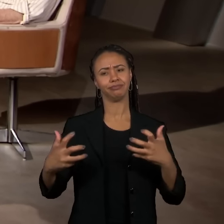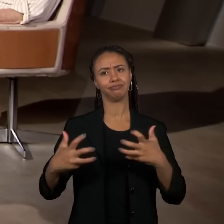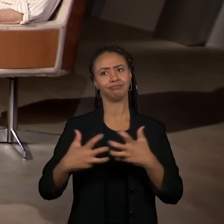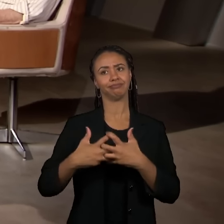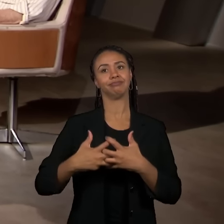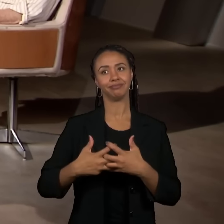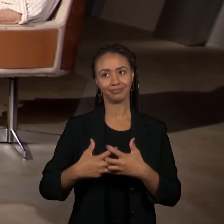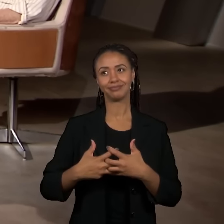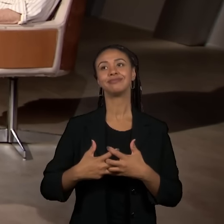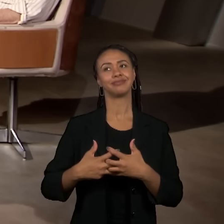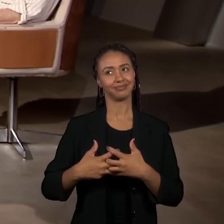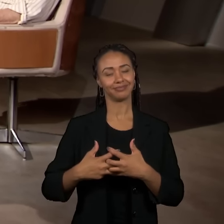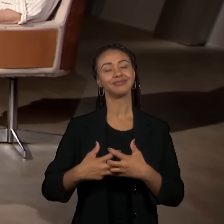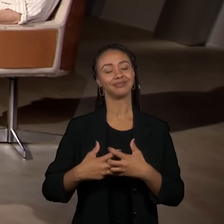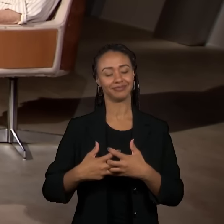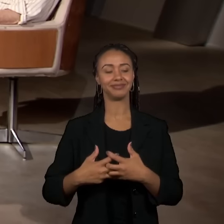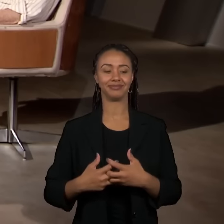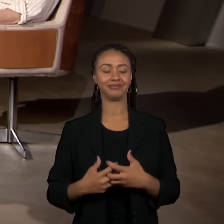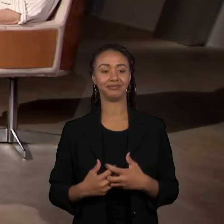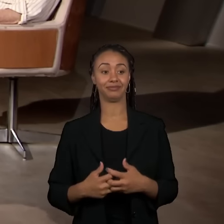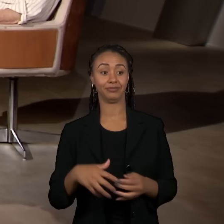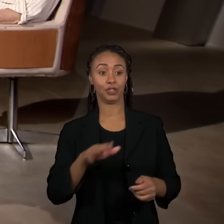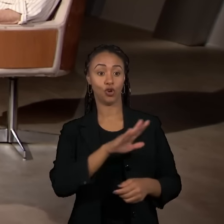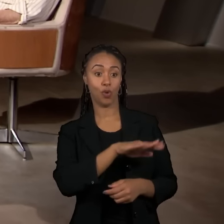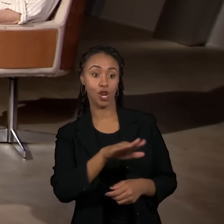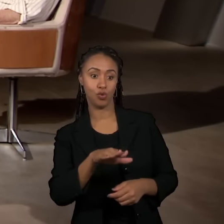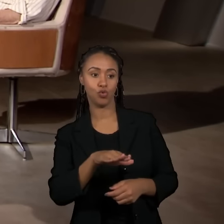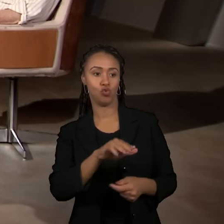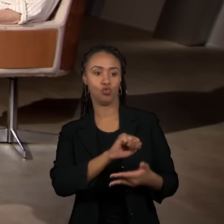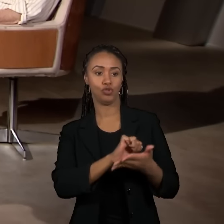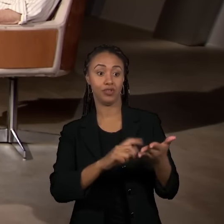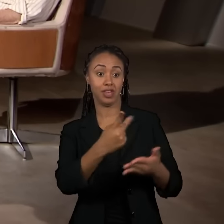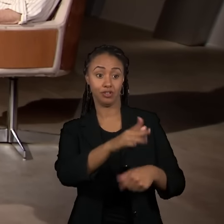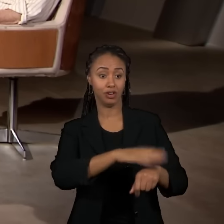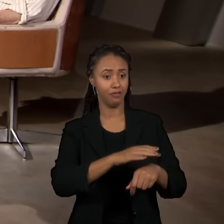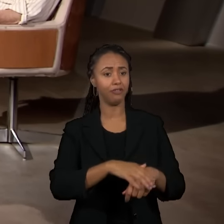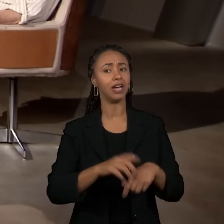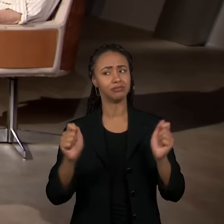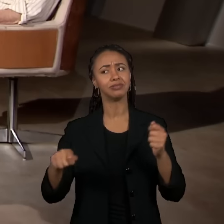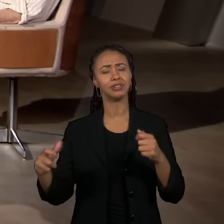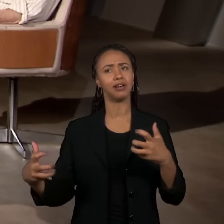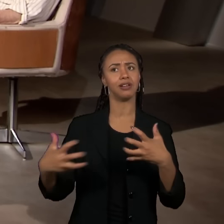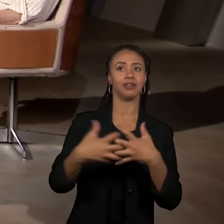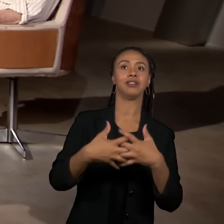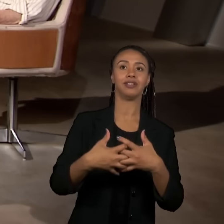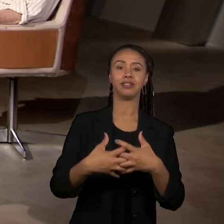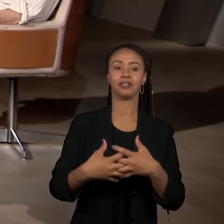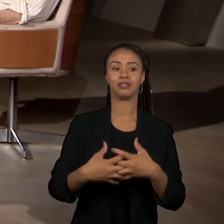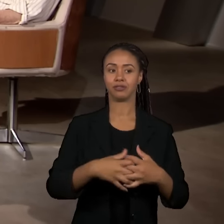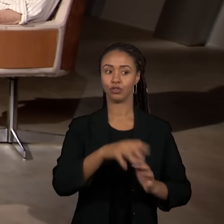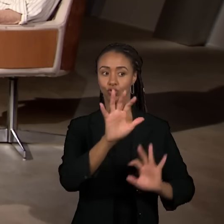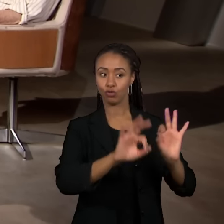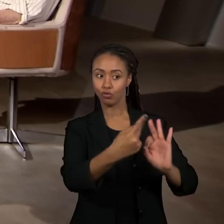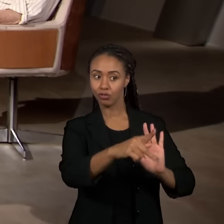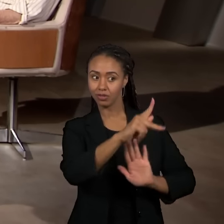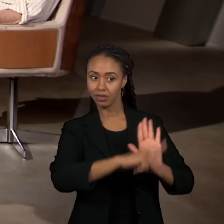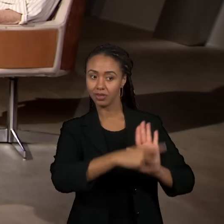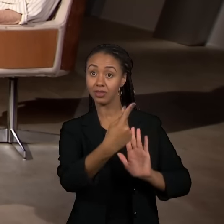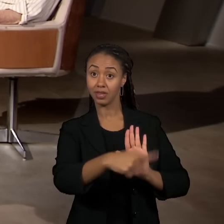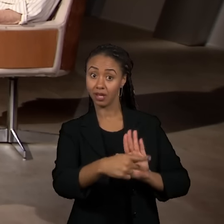aluno nessa coautoria das atividades que ele faz especialmente dos projetos que ele